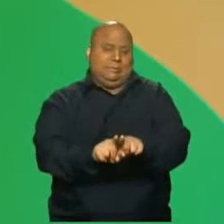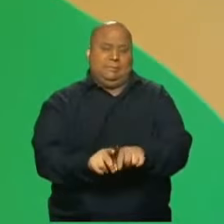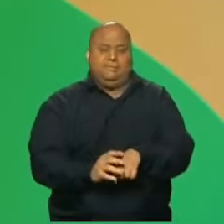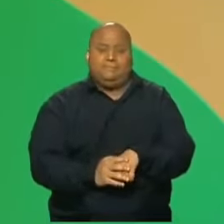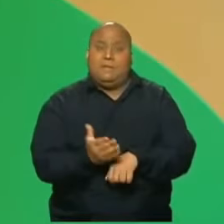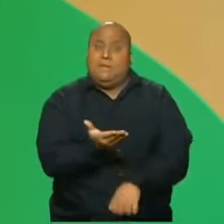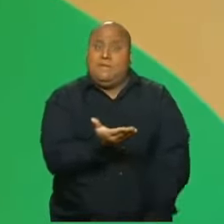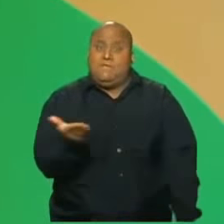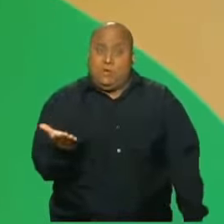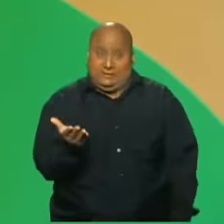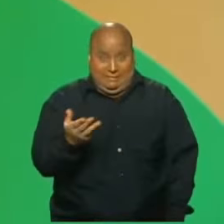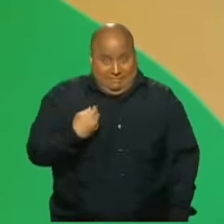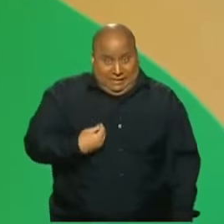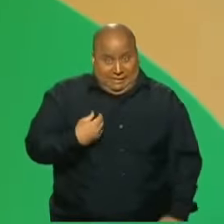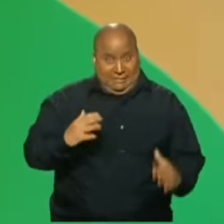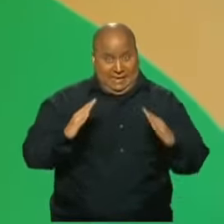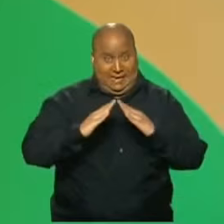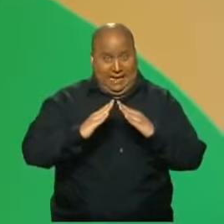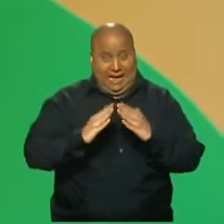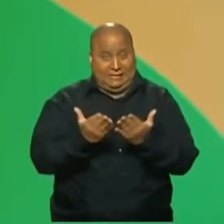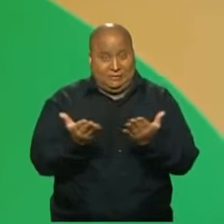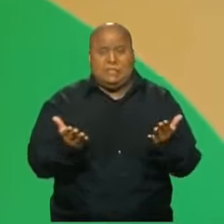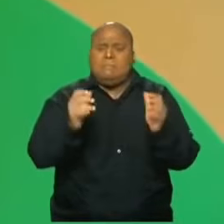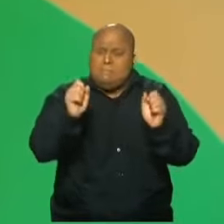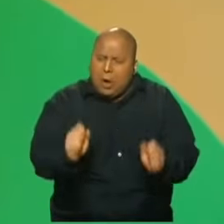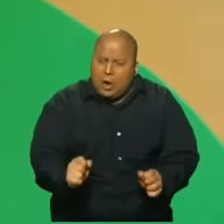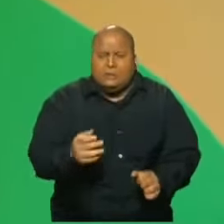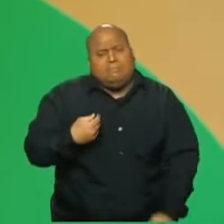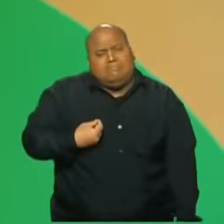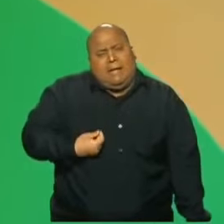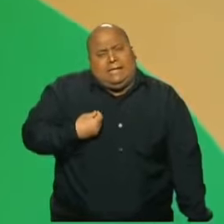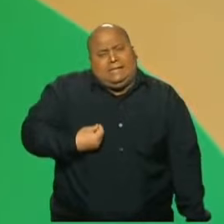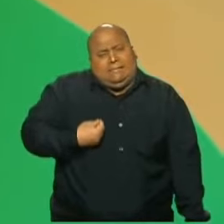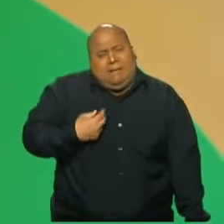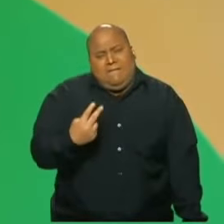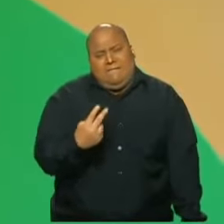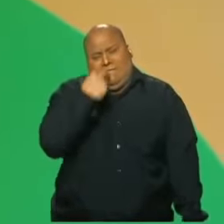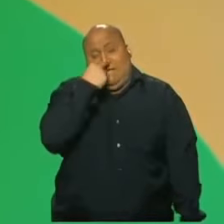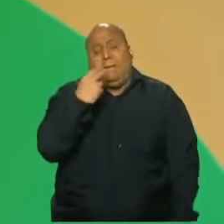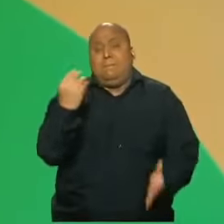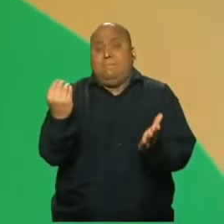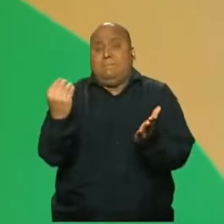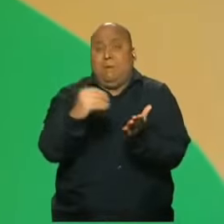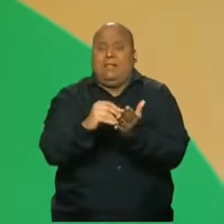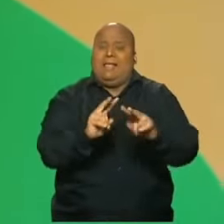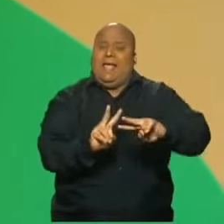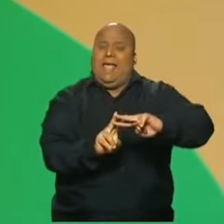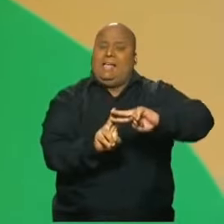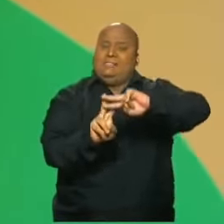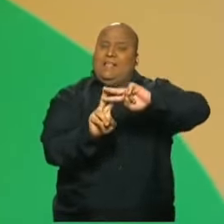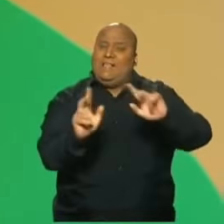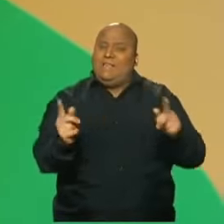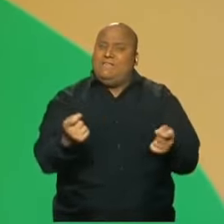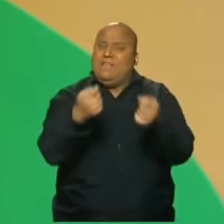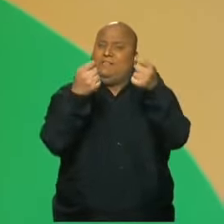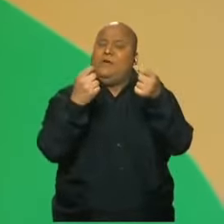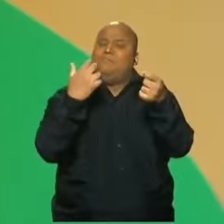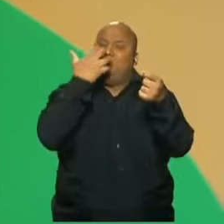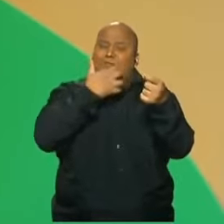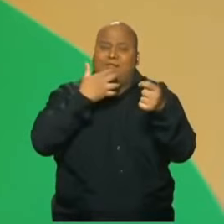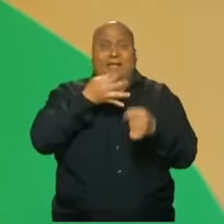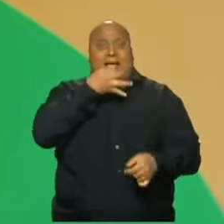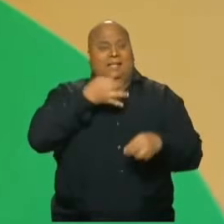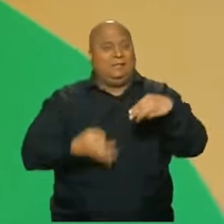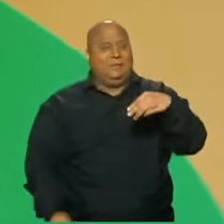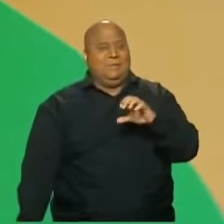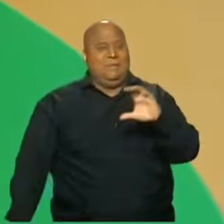E você aí de casa está super convidado a participar do programa. É só colocar a hashtag Festival de Música Rádio MEC